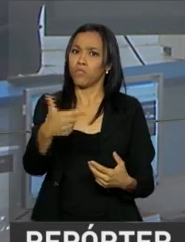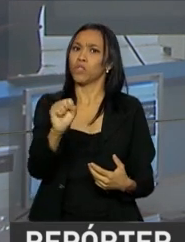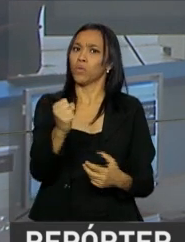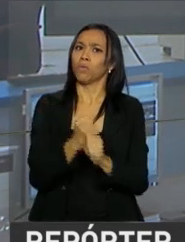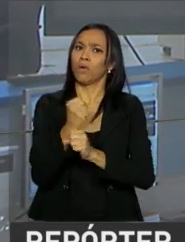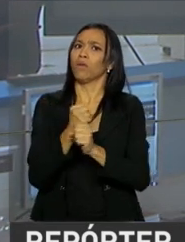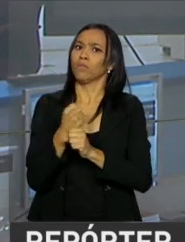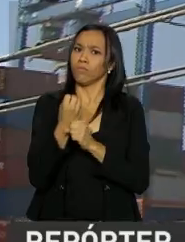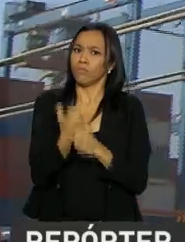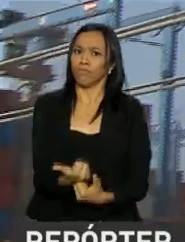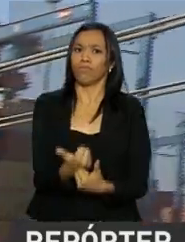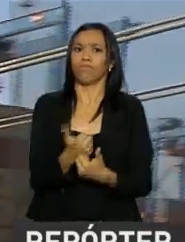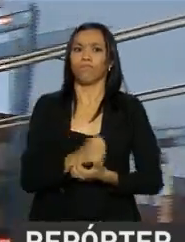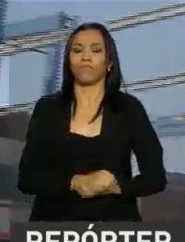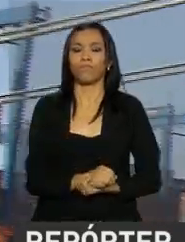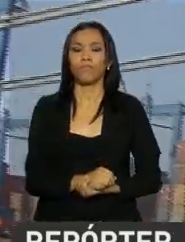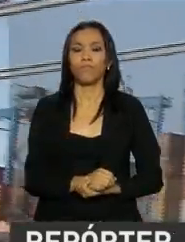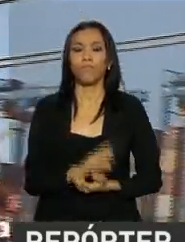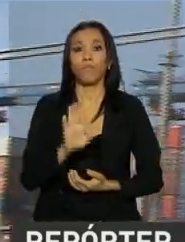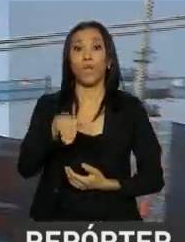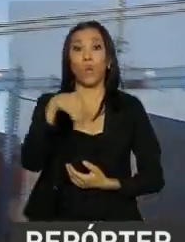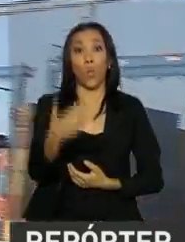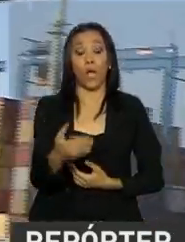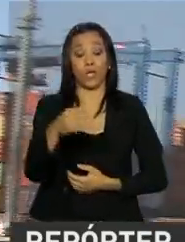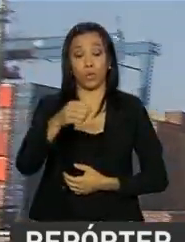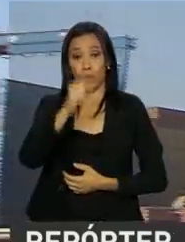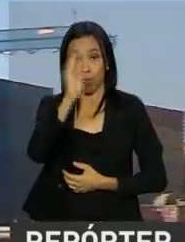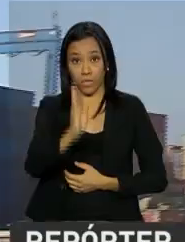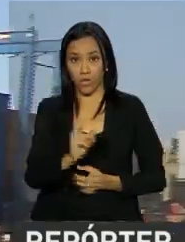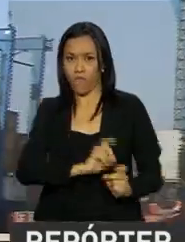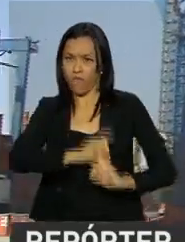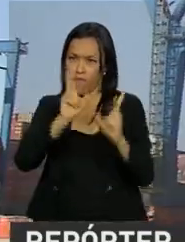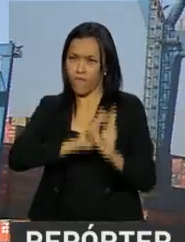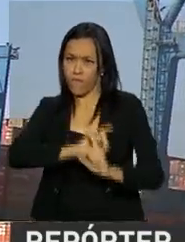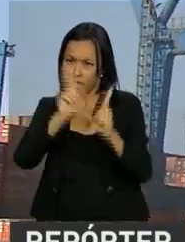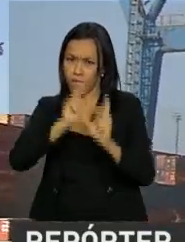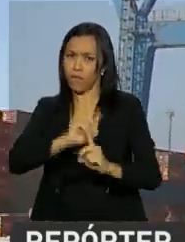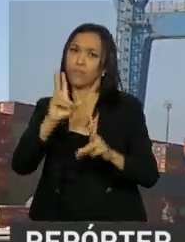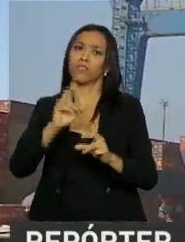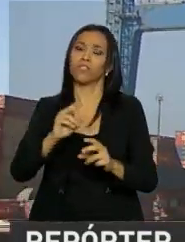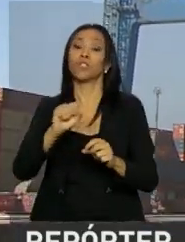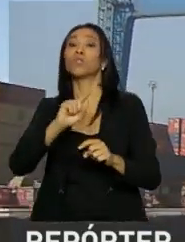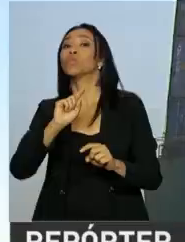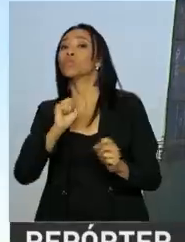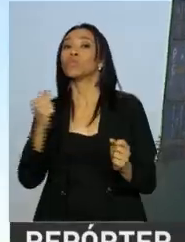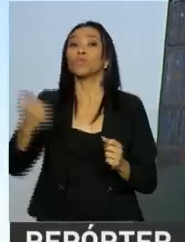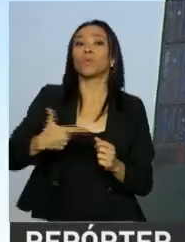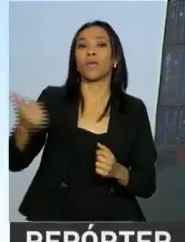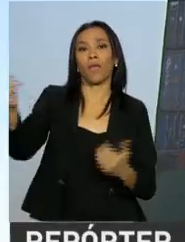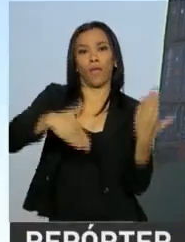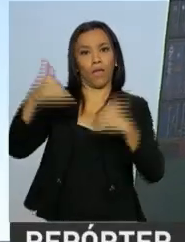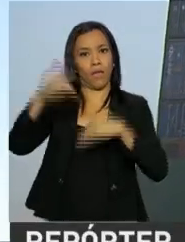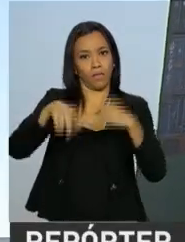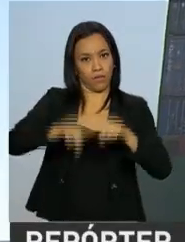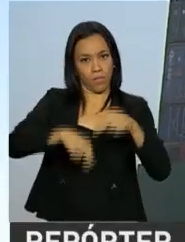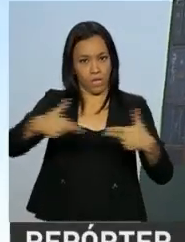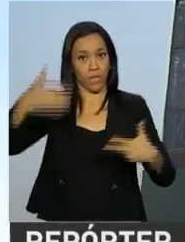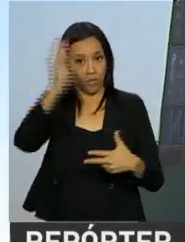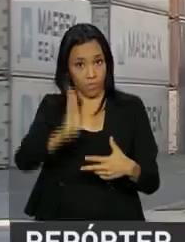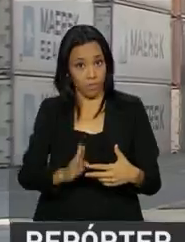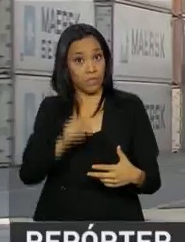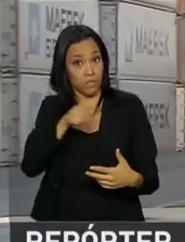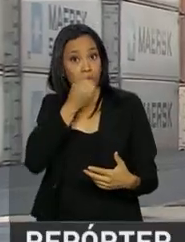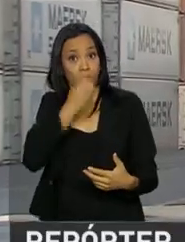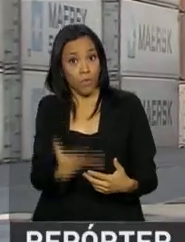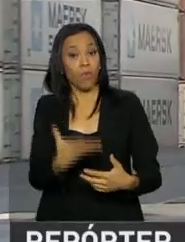anos. Quando o país exporta mais do que importa, a balança comercial tem um superávit e fica favorável à